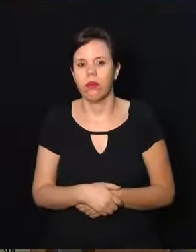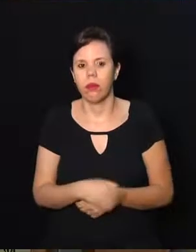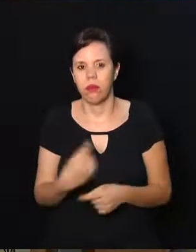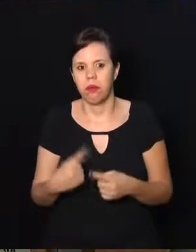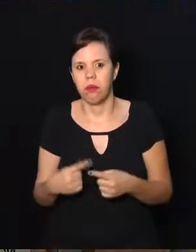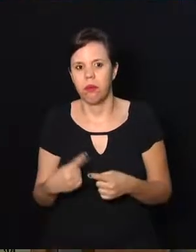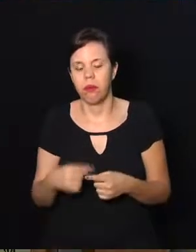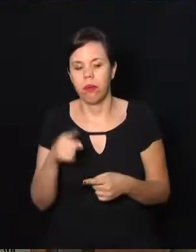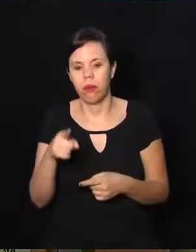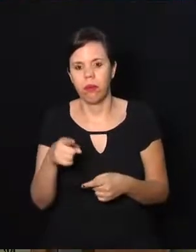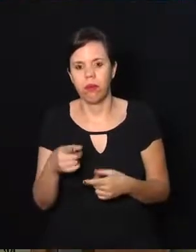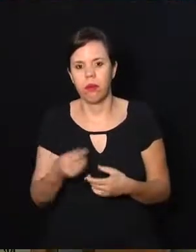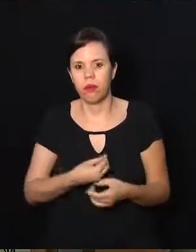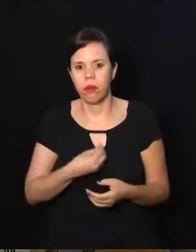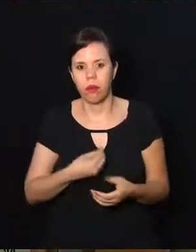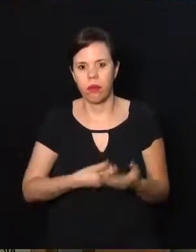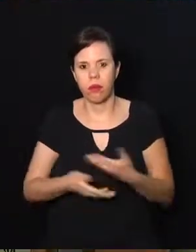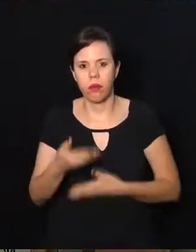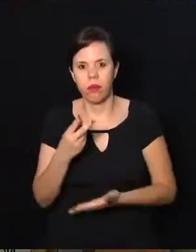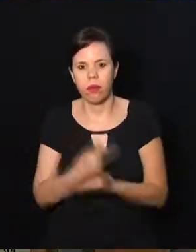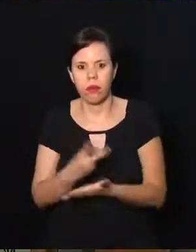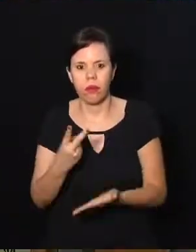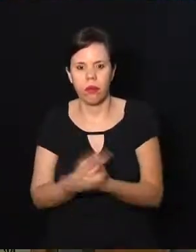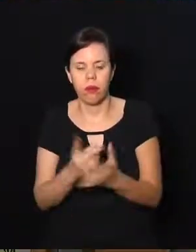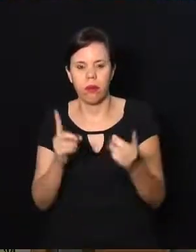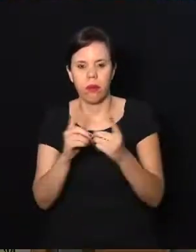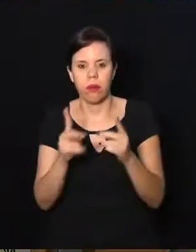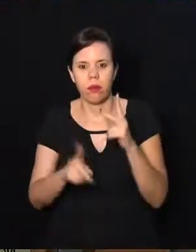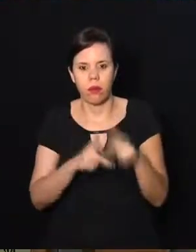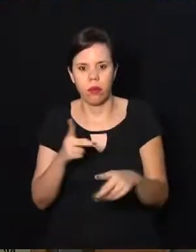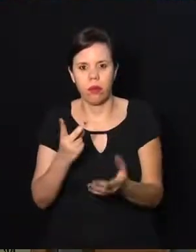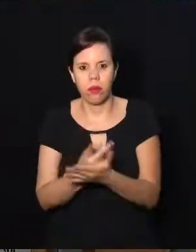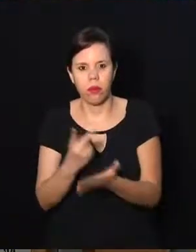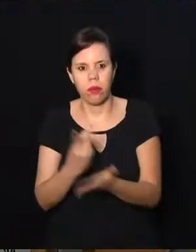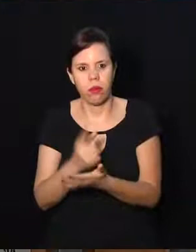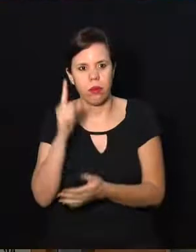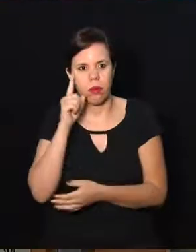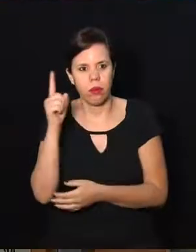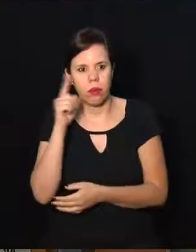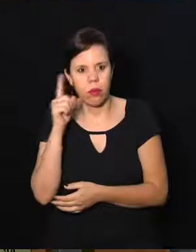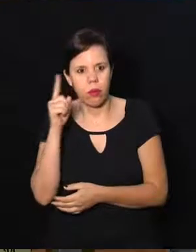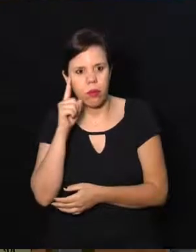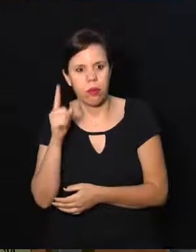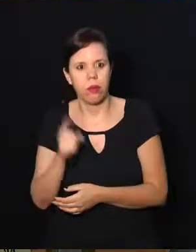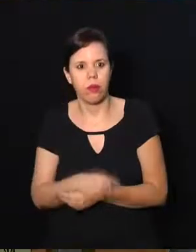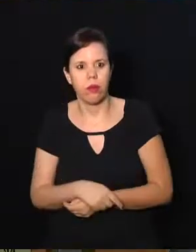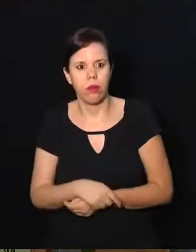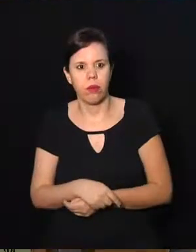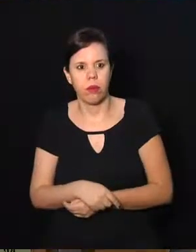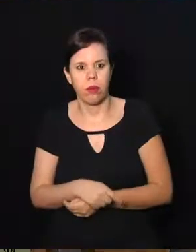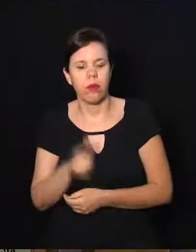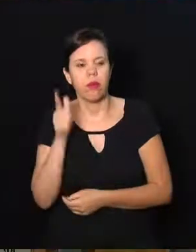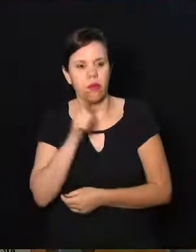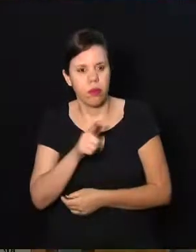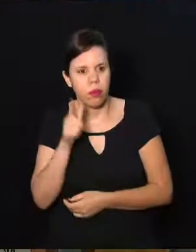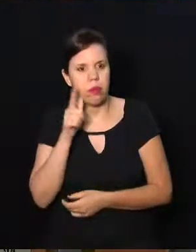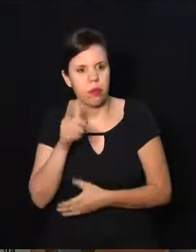Porque você conviver com a mesma pessoa todo santo dia uma